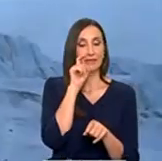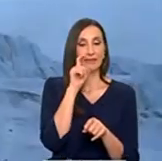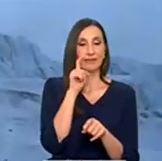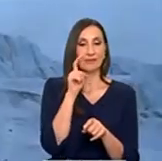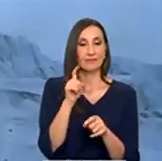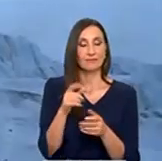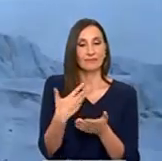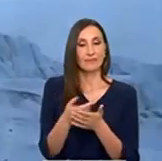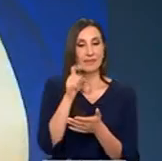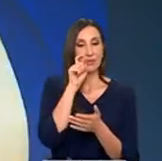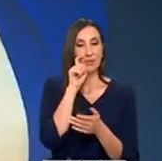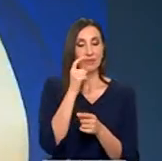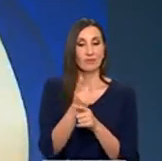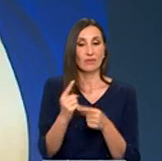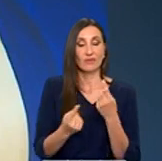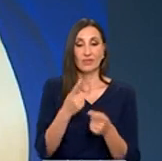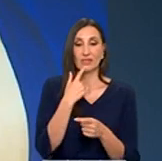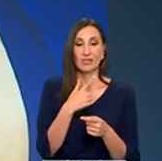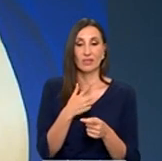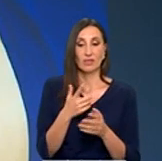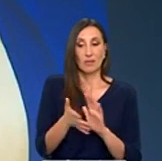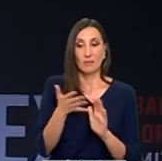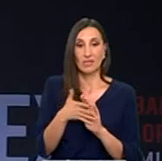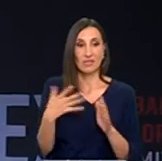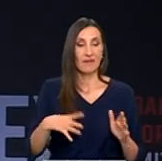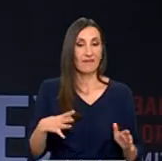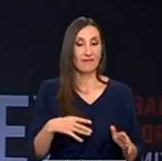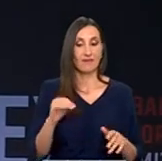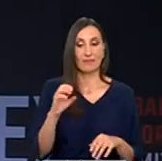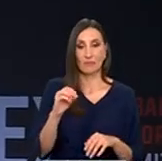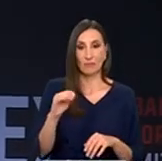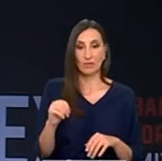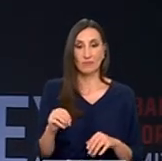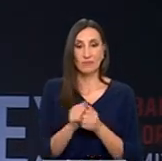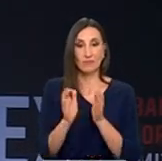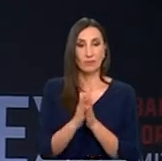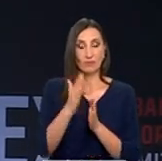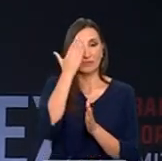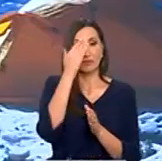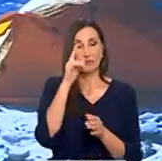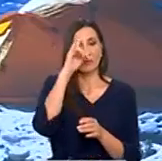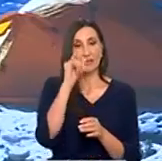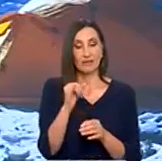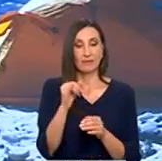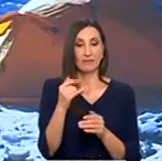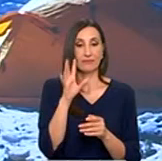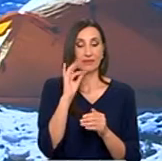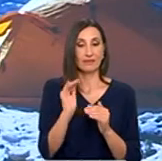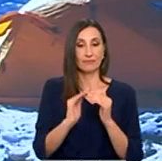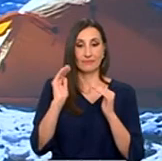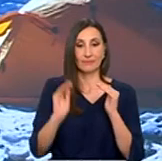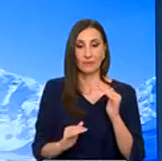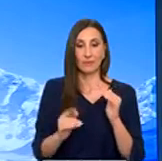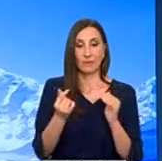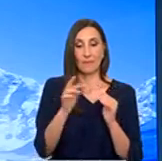recurso para a segurança, que muitas vezes é dizer, tive uma emergência, estou num SOS, portanto todos eles acharam esta ideia de reduzir